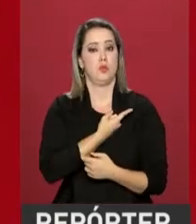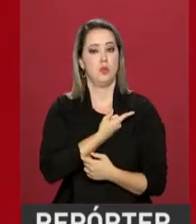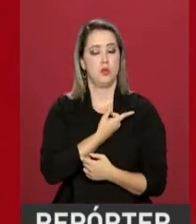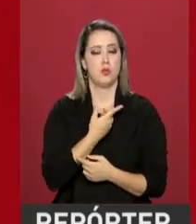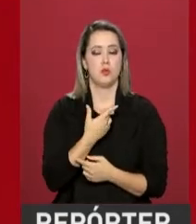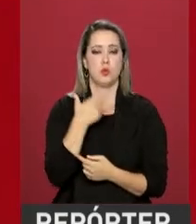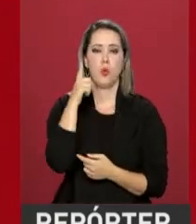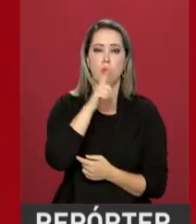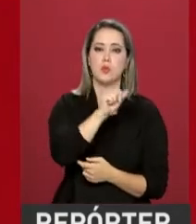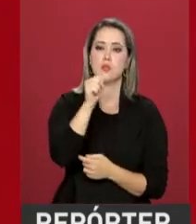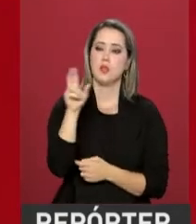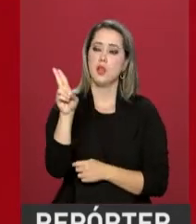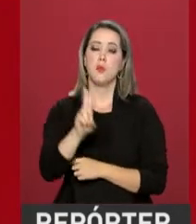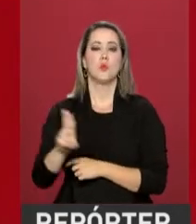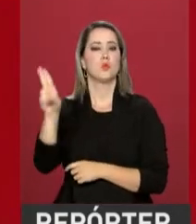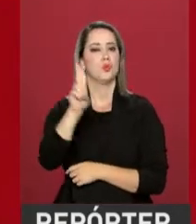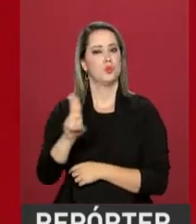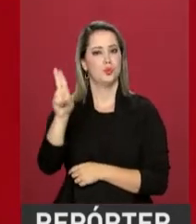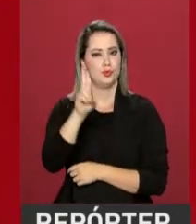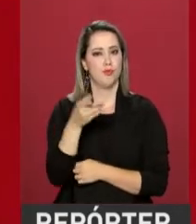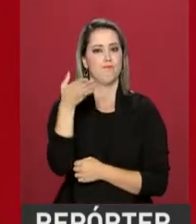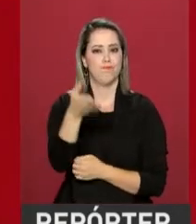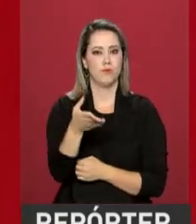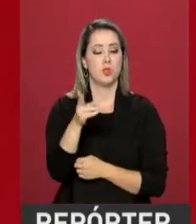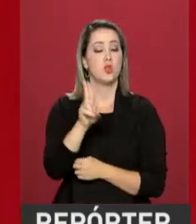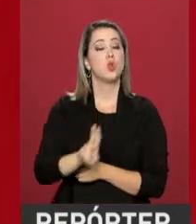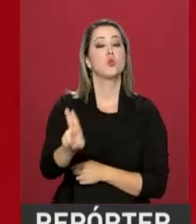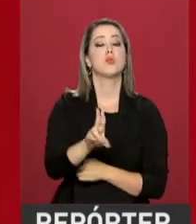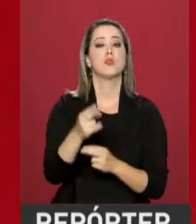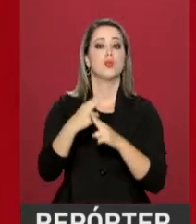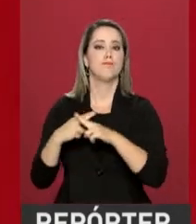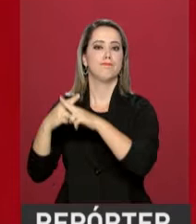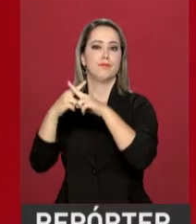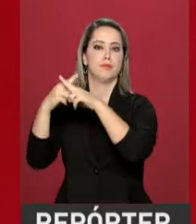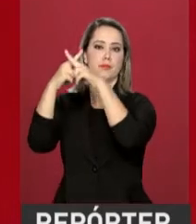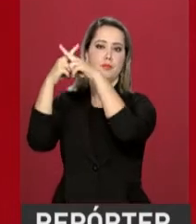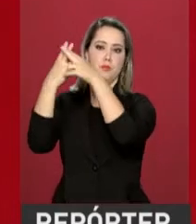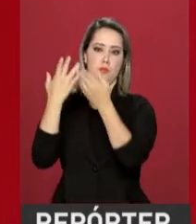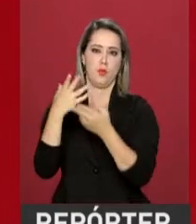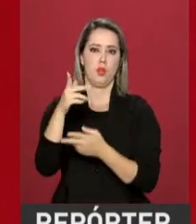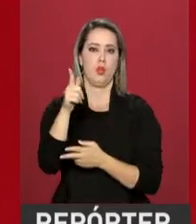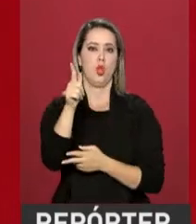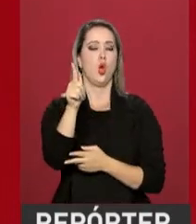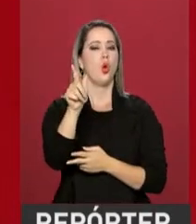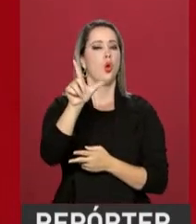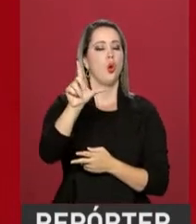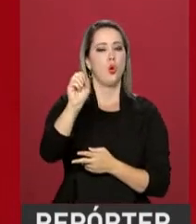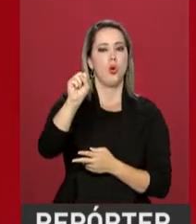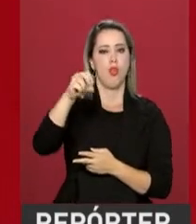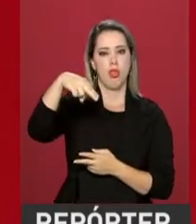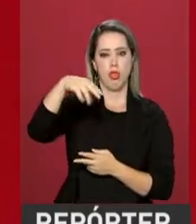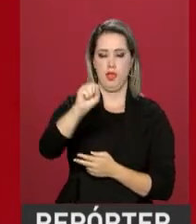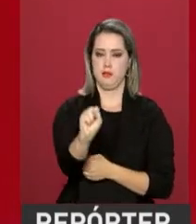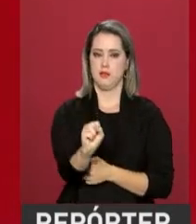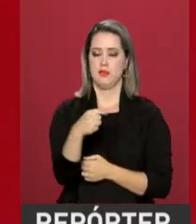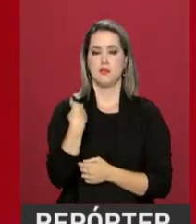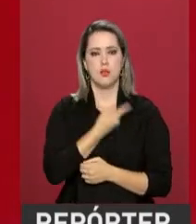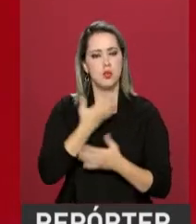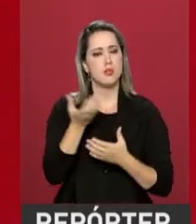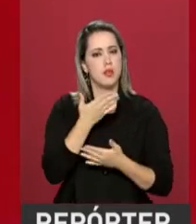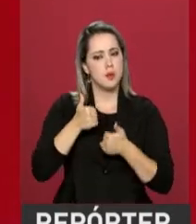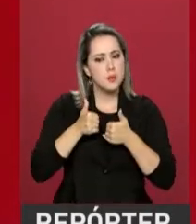brasileiras no uso do sistema russo de navegação o satélite glonass e nós queremos expandir